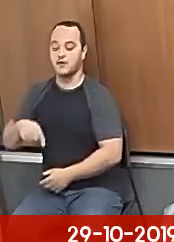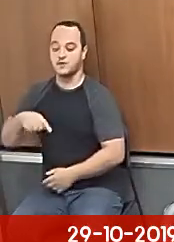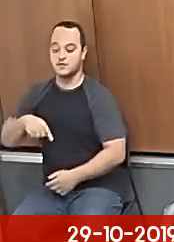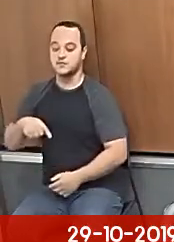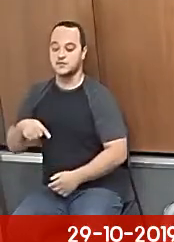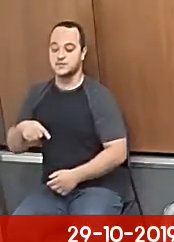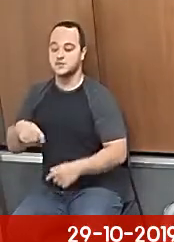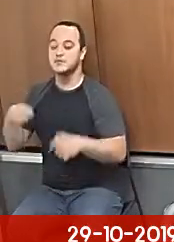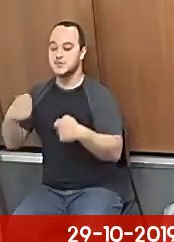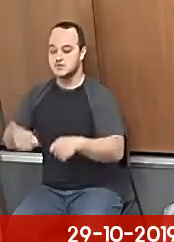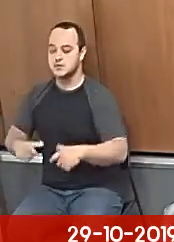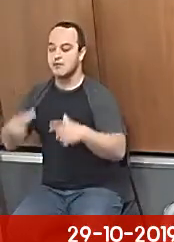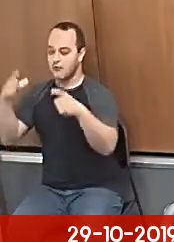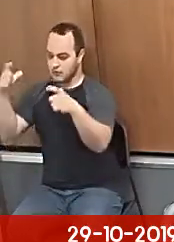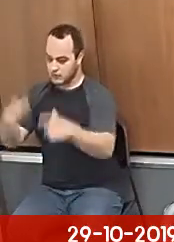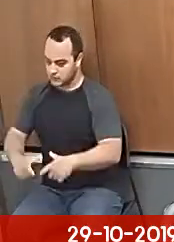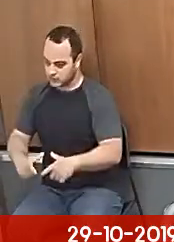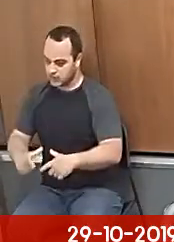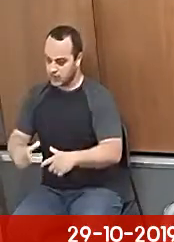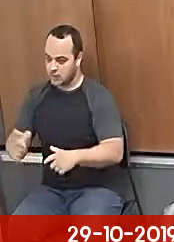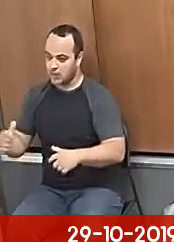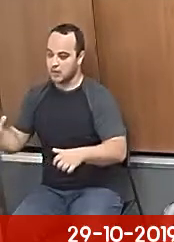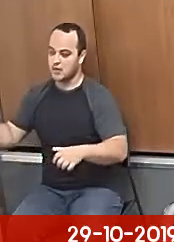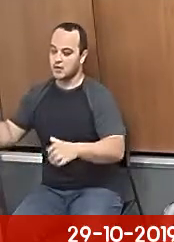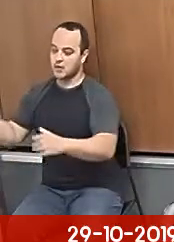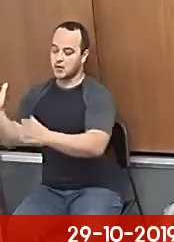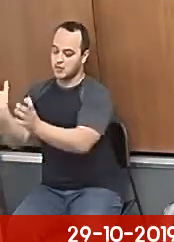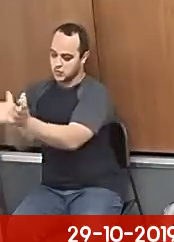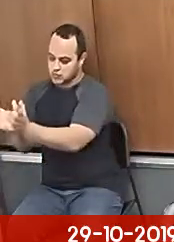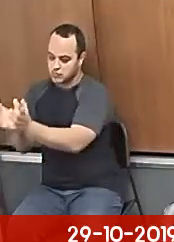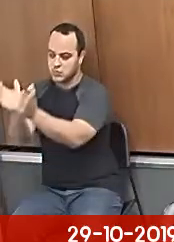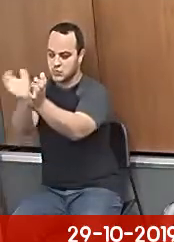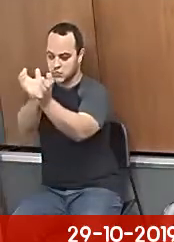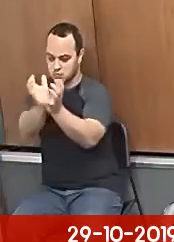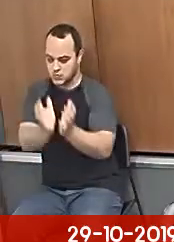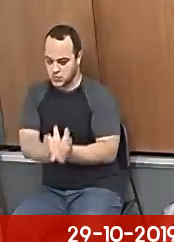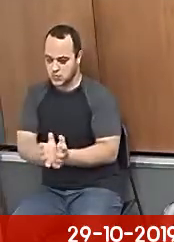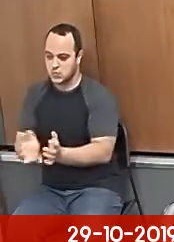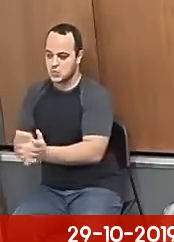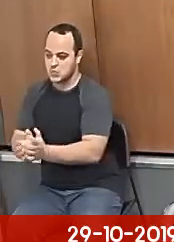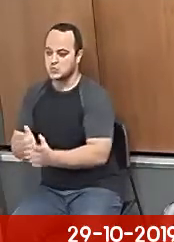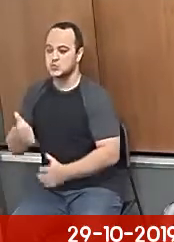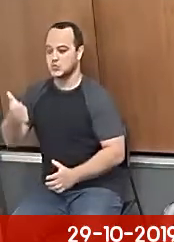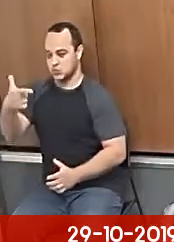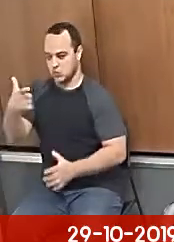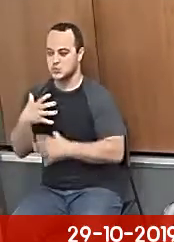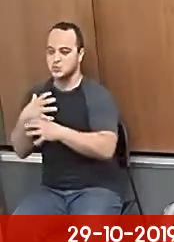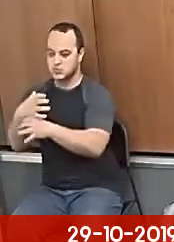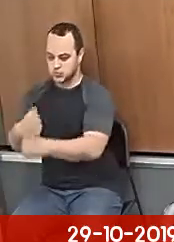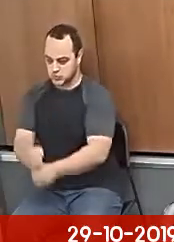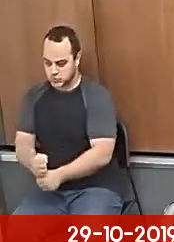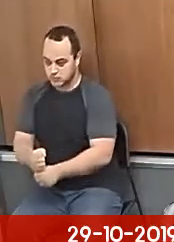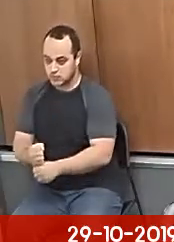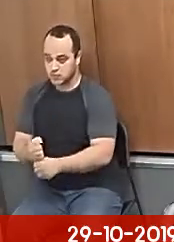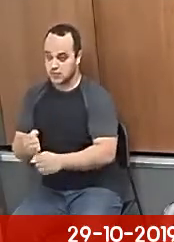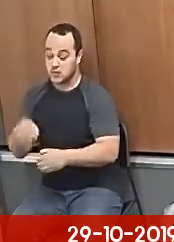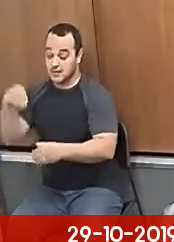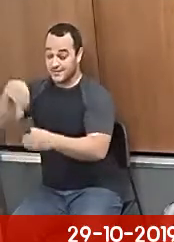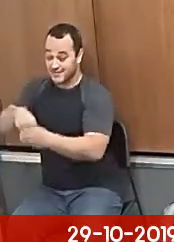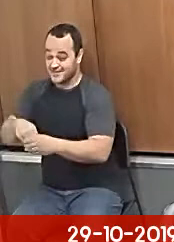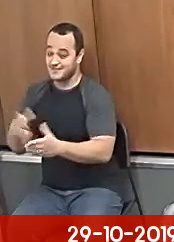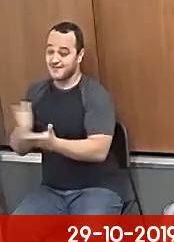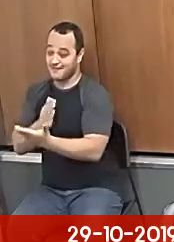de um espaço para acomodar 12 delegações, de 18 atletas cada delegação. Isso aí vai gerar em torno